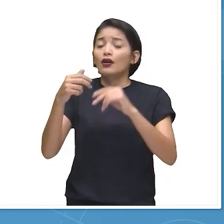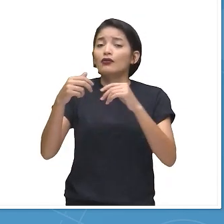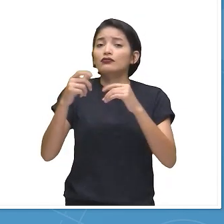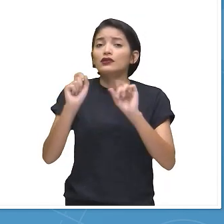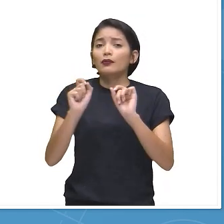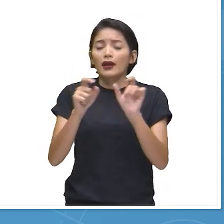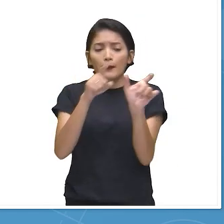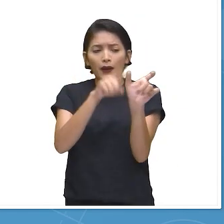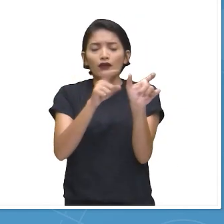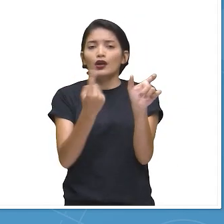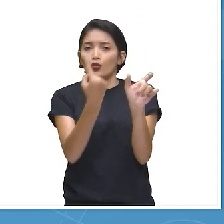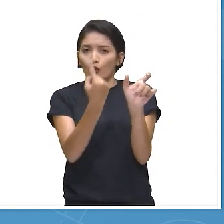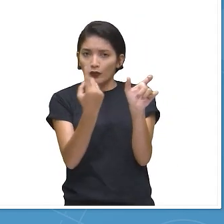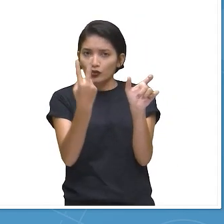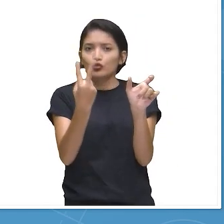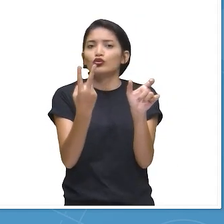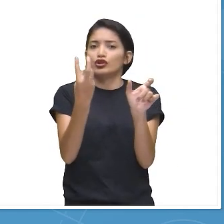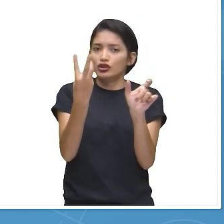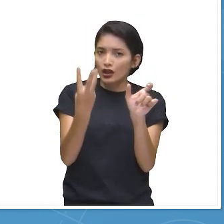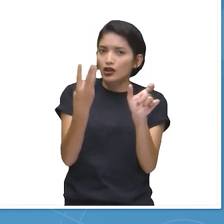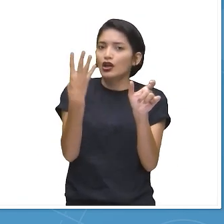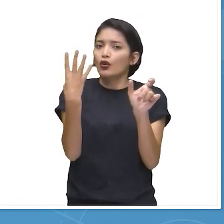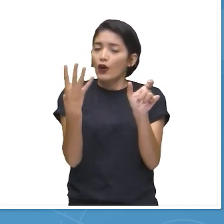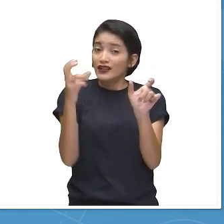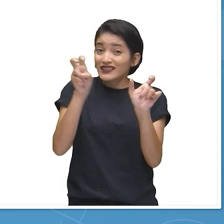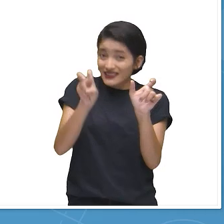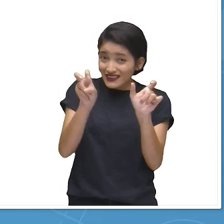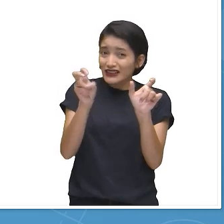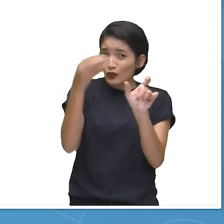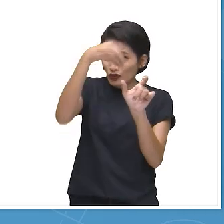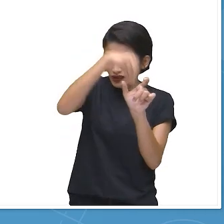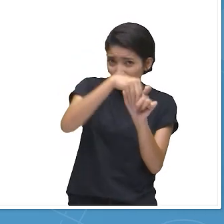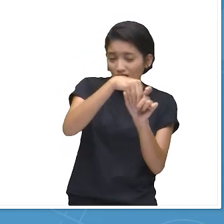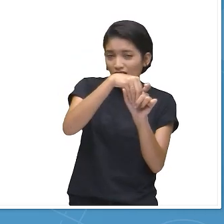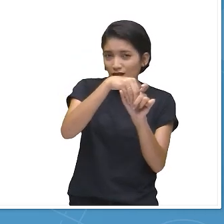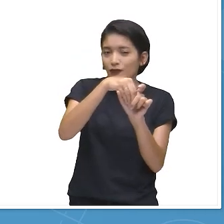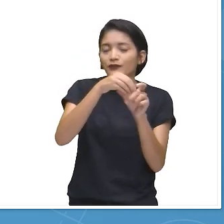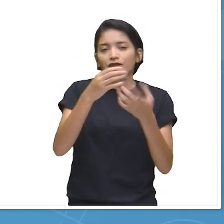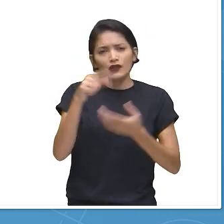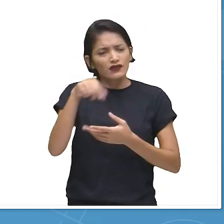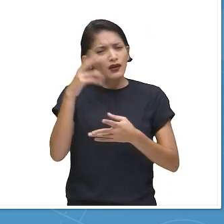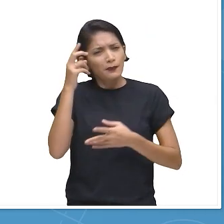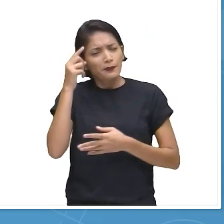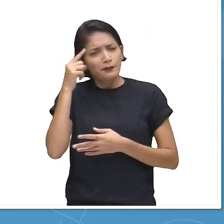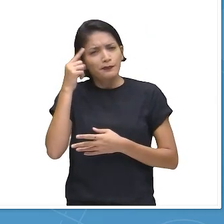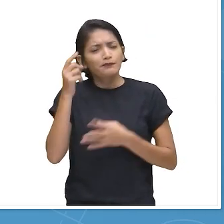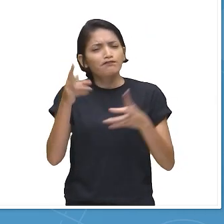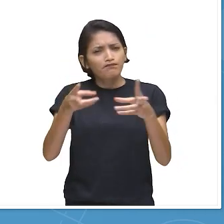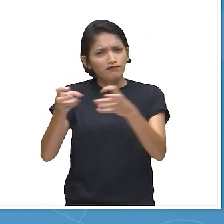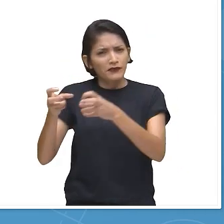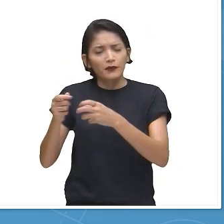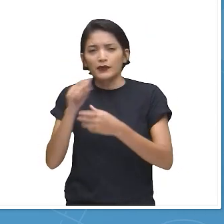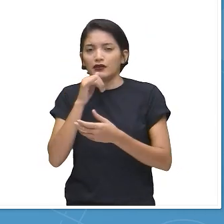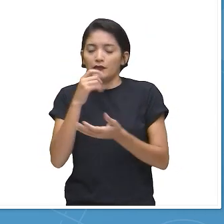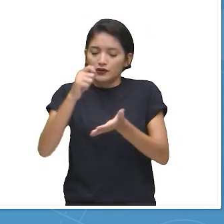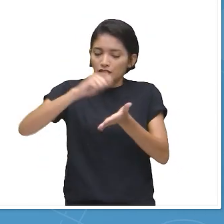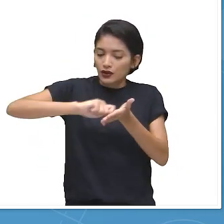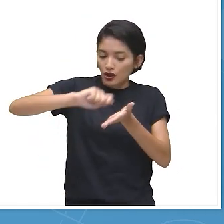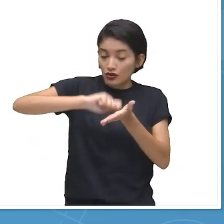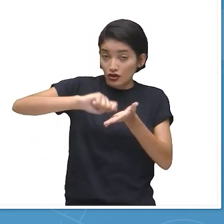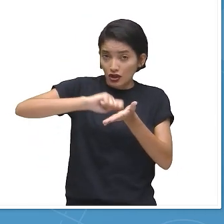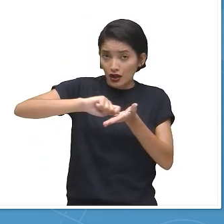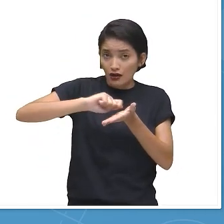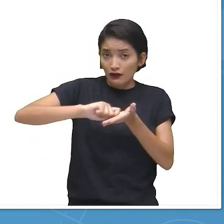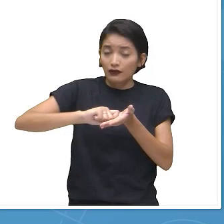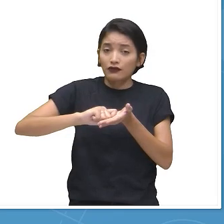constituída de 1, 2, 3, 4, 5 sílabas? Você já prestou atenção que quando você está escrevendo e você